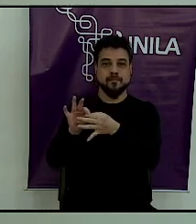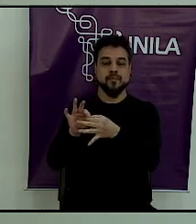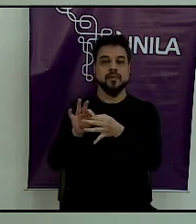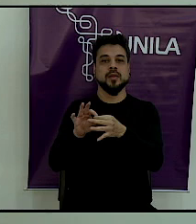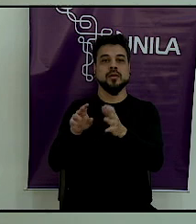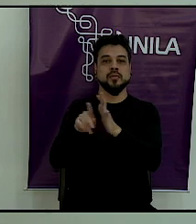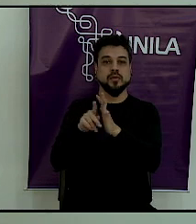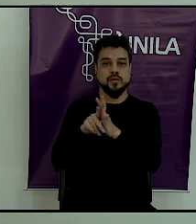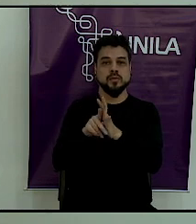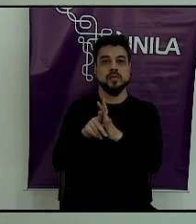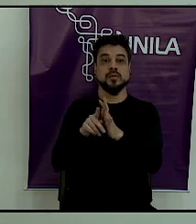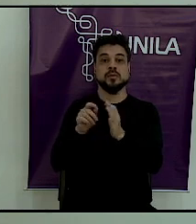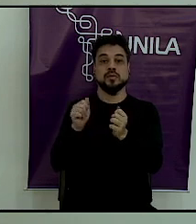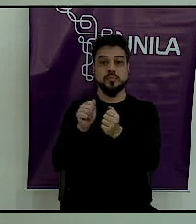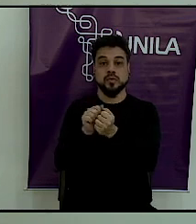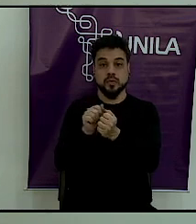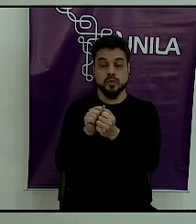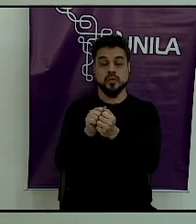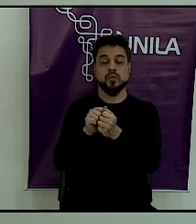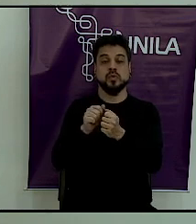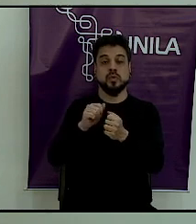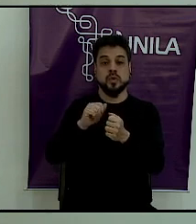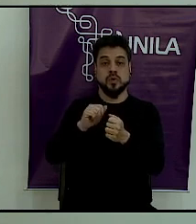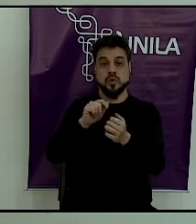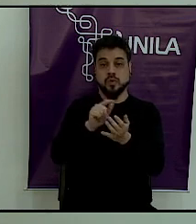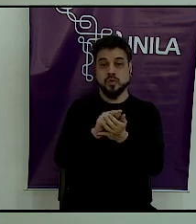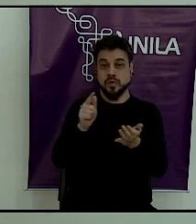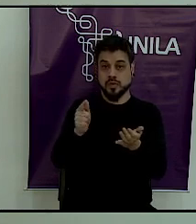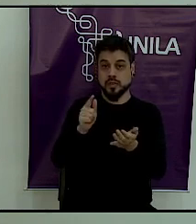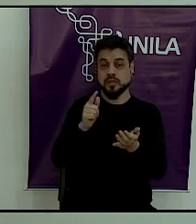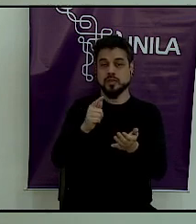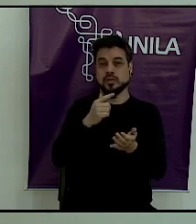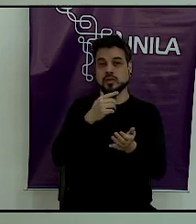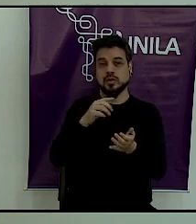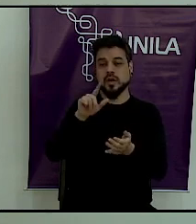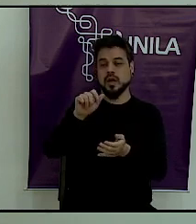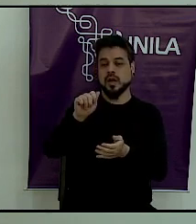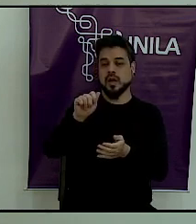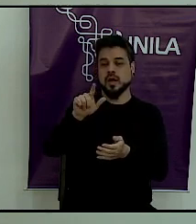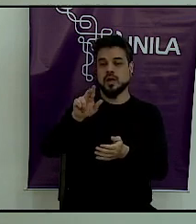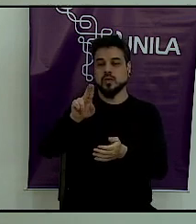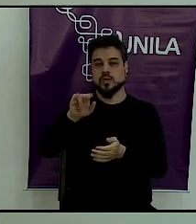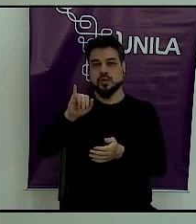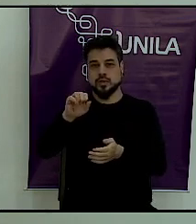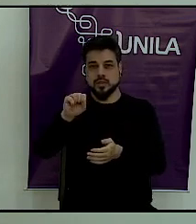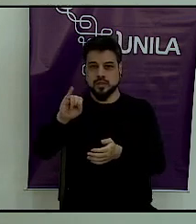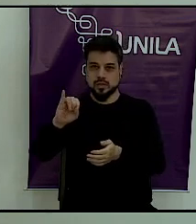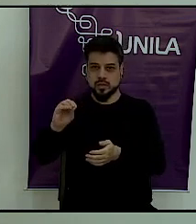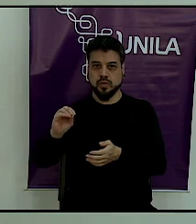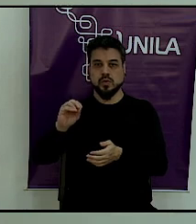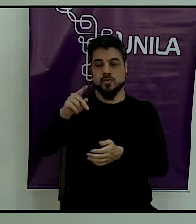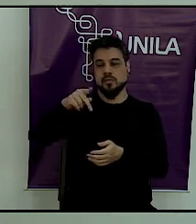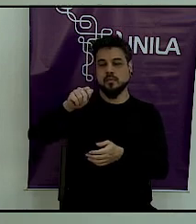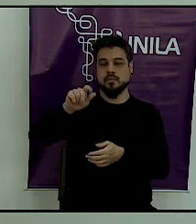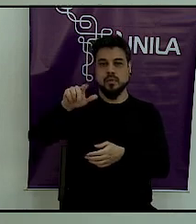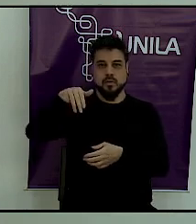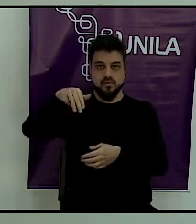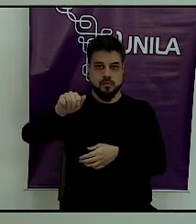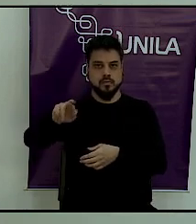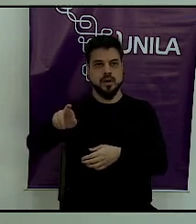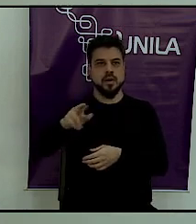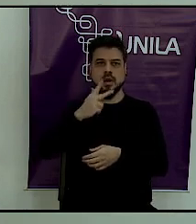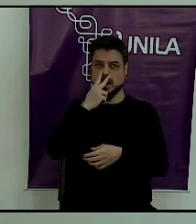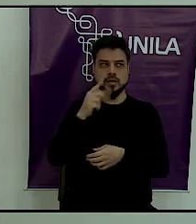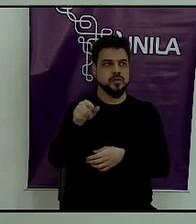ativista, jornalista e ativista dos direitos humanos, Aloísio Palmar. Eu creio que vocês já